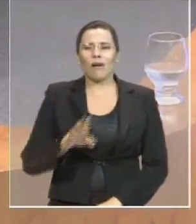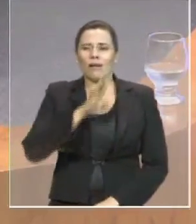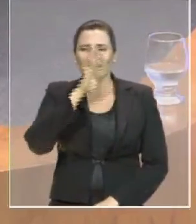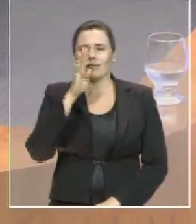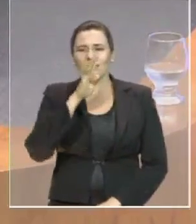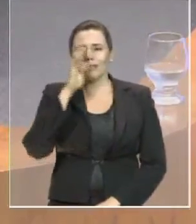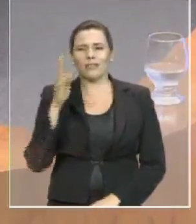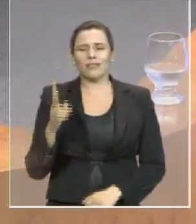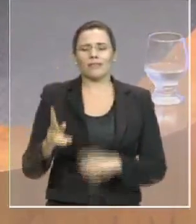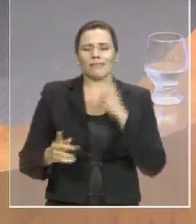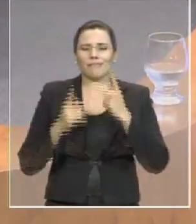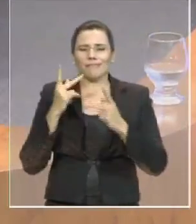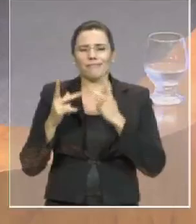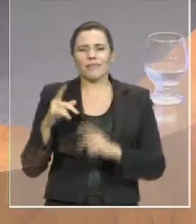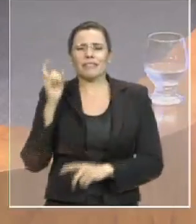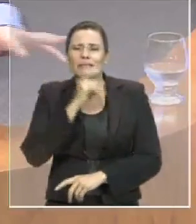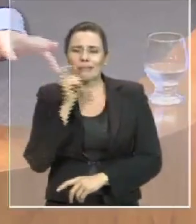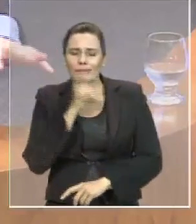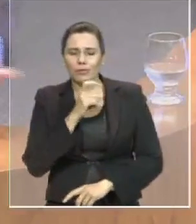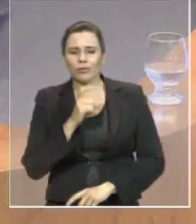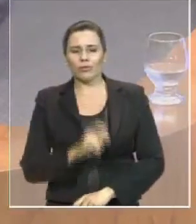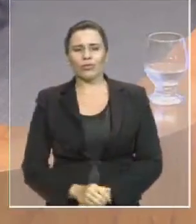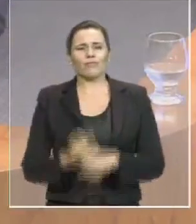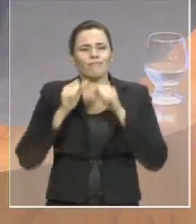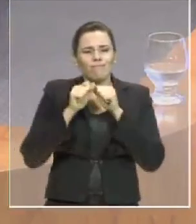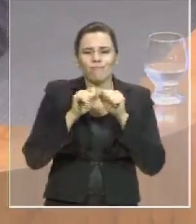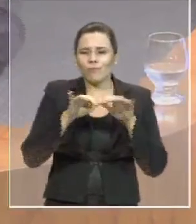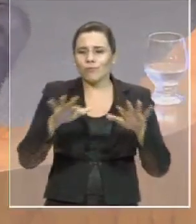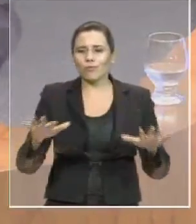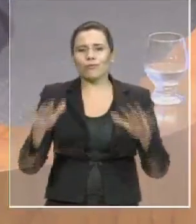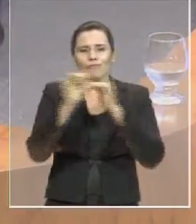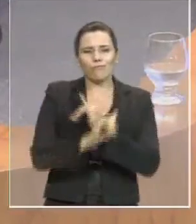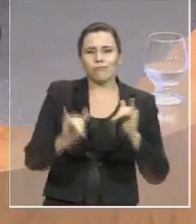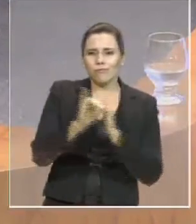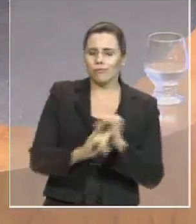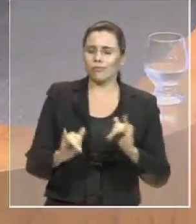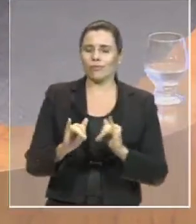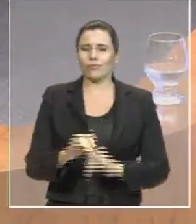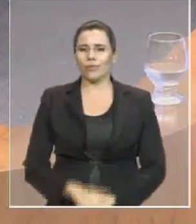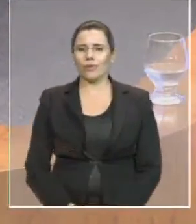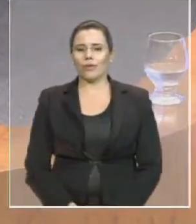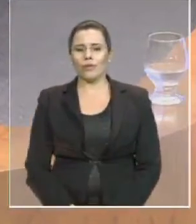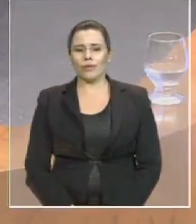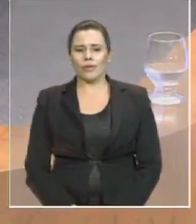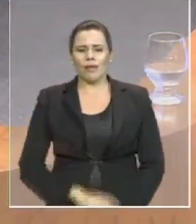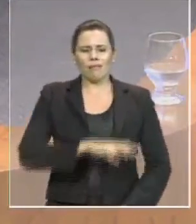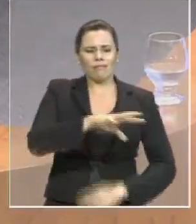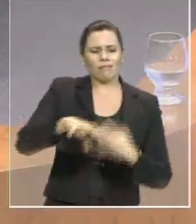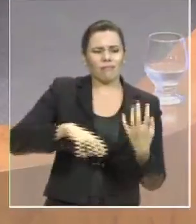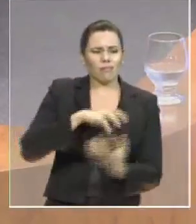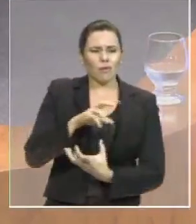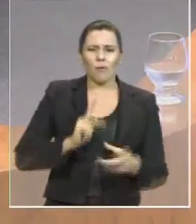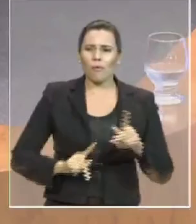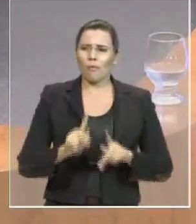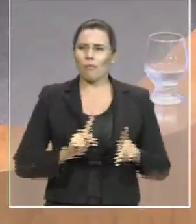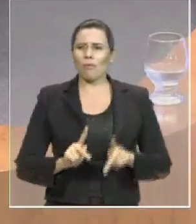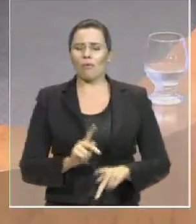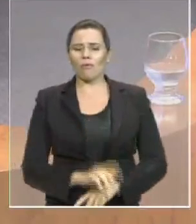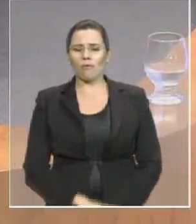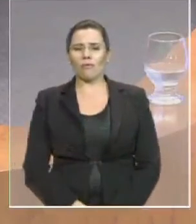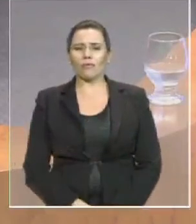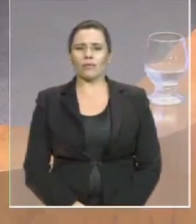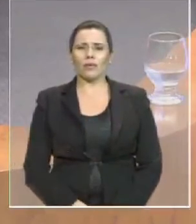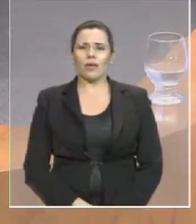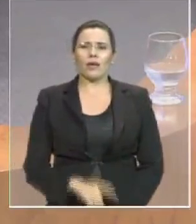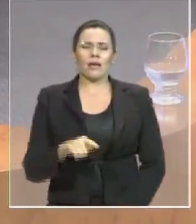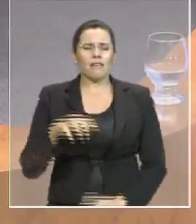velhas táticas. Vamos espalhar as mentiras, vamos criar o terrorismo, porque só assim a gente terá alguma chance nas urnas.